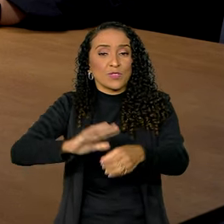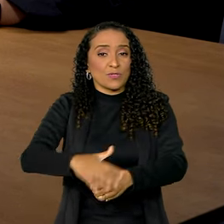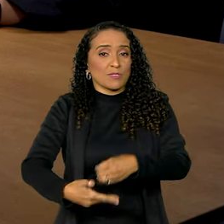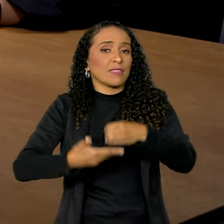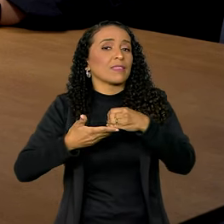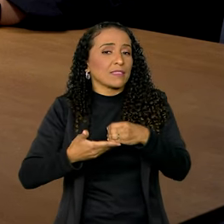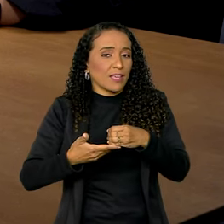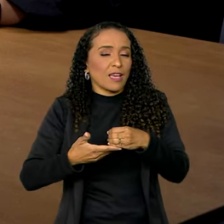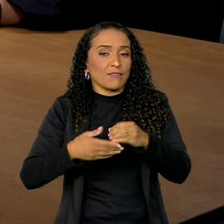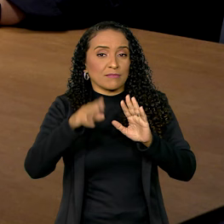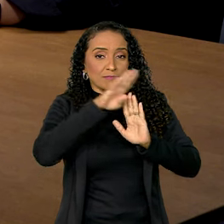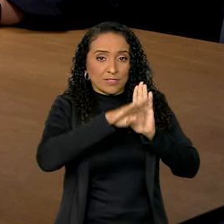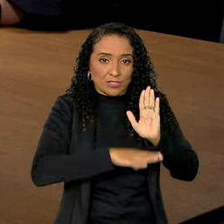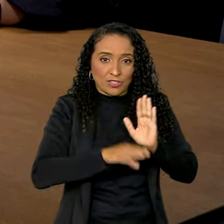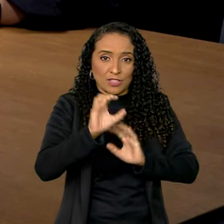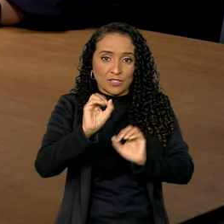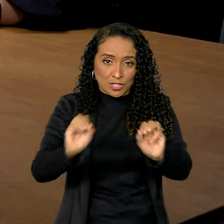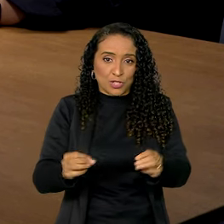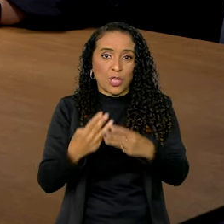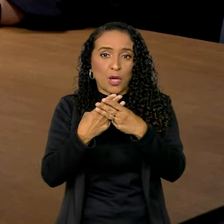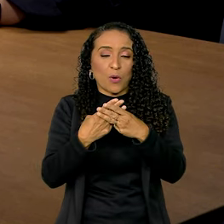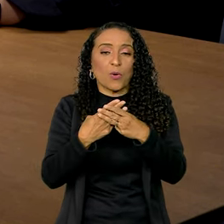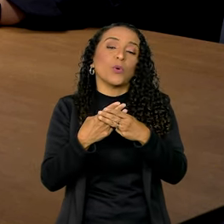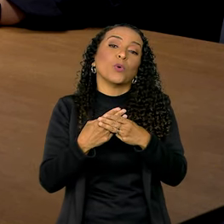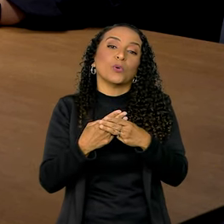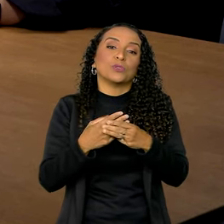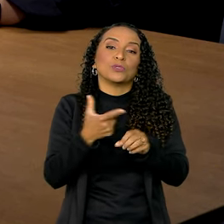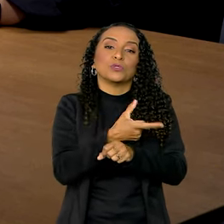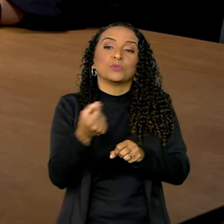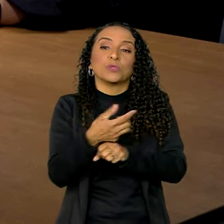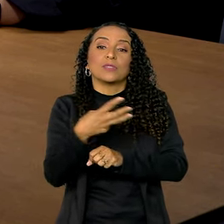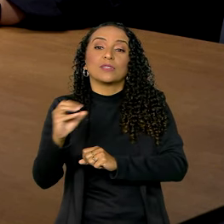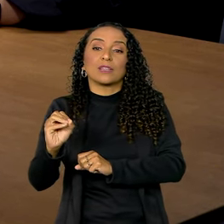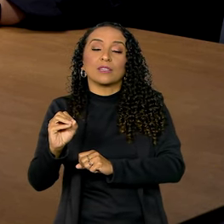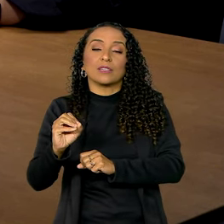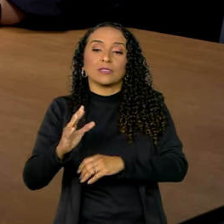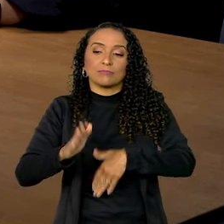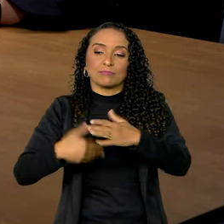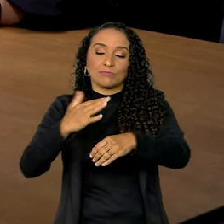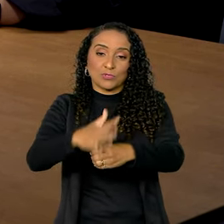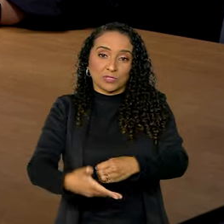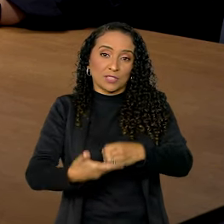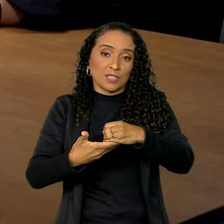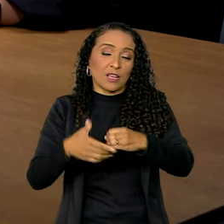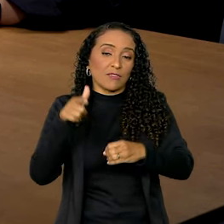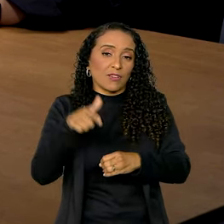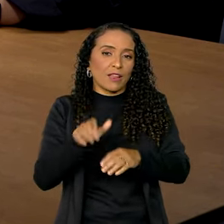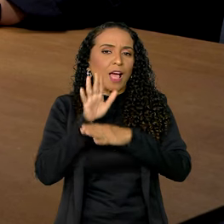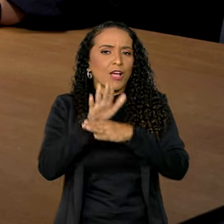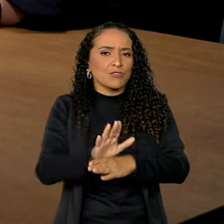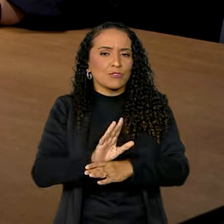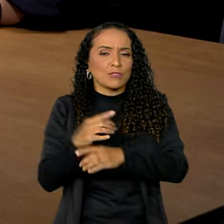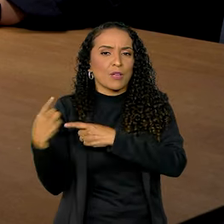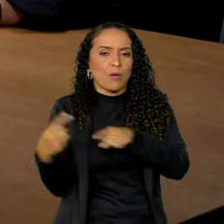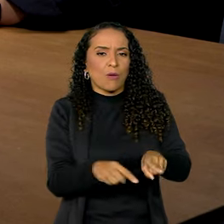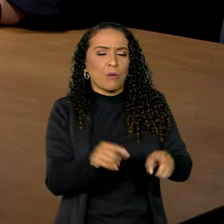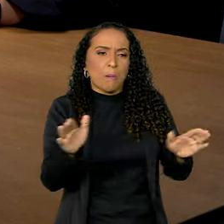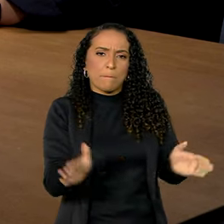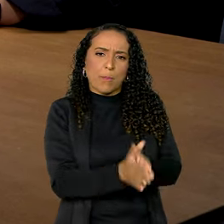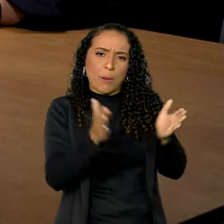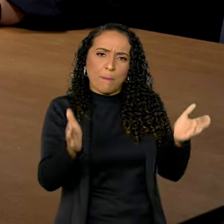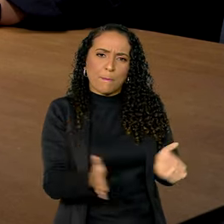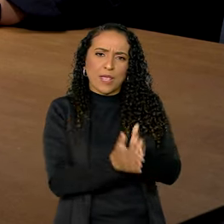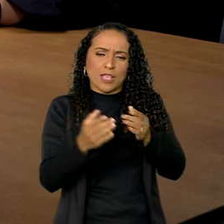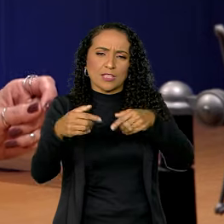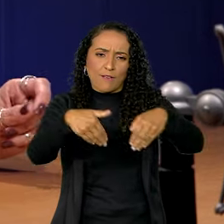sustentável da agenda da ONU né 2030 pro desenvolvimento sustentável ela ele ele ajuda a gente a combater a pobreza